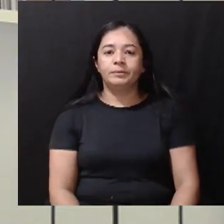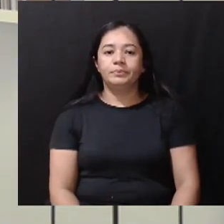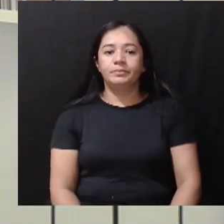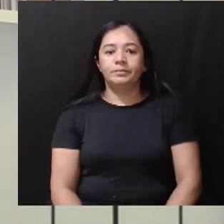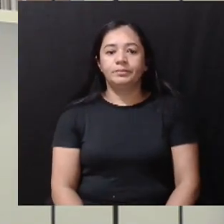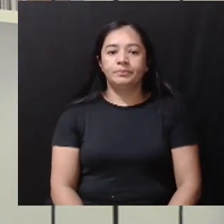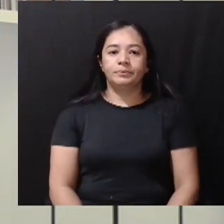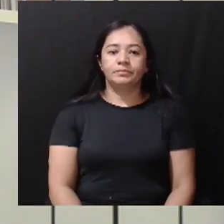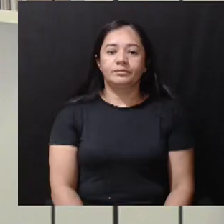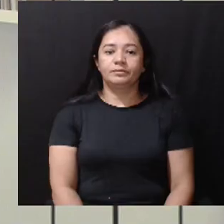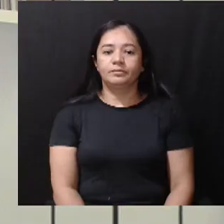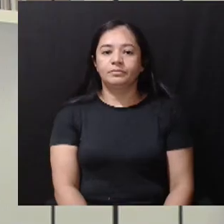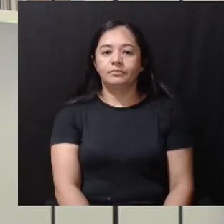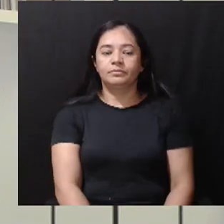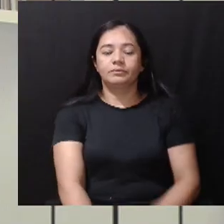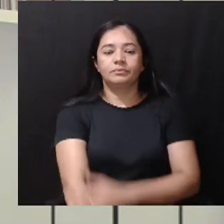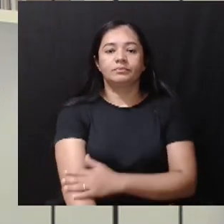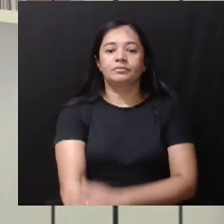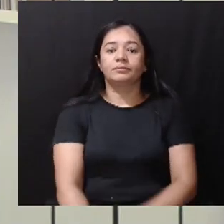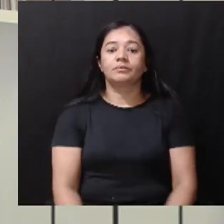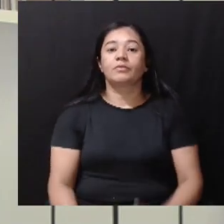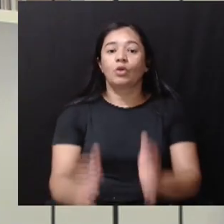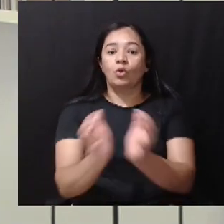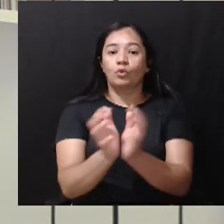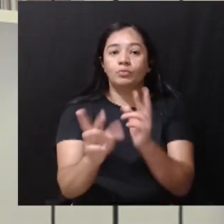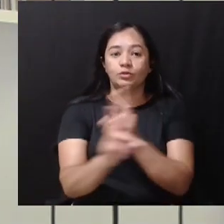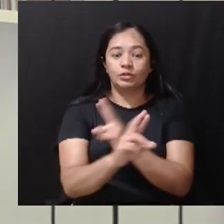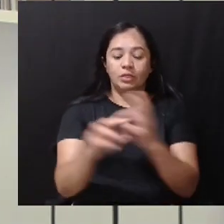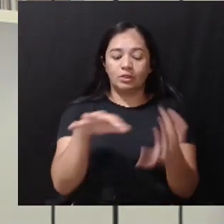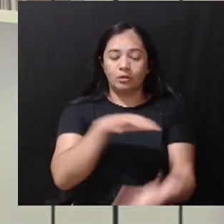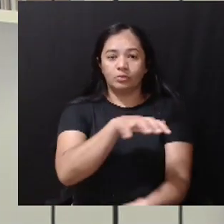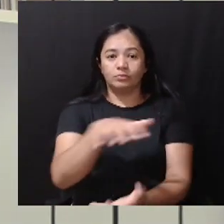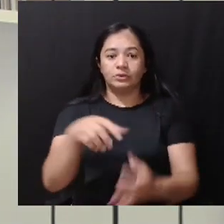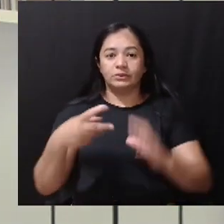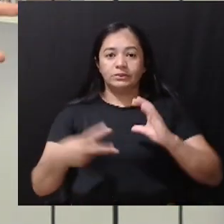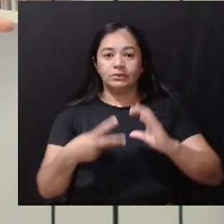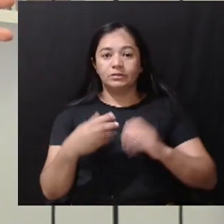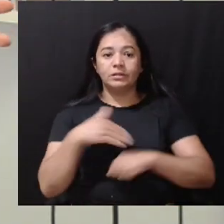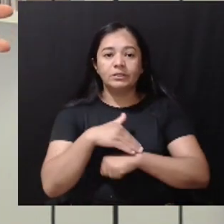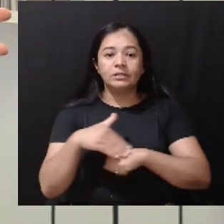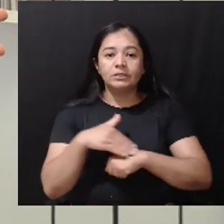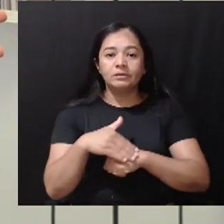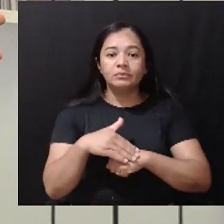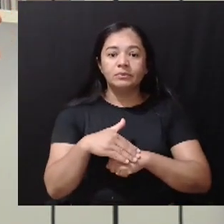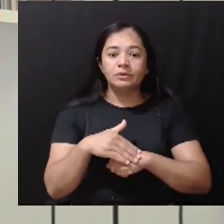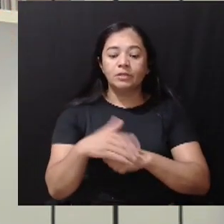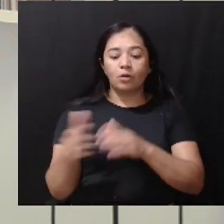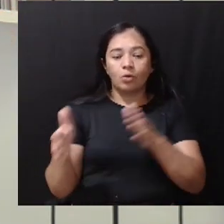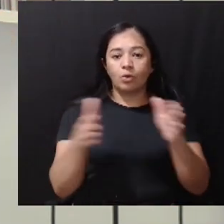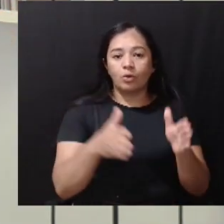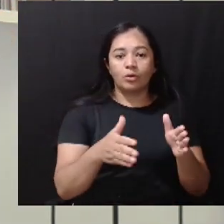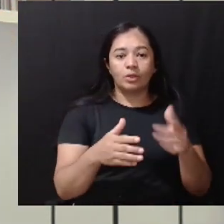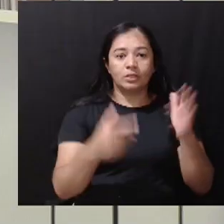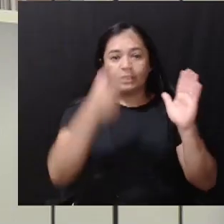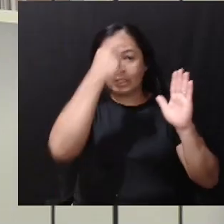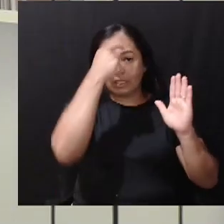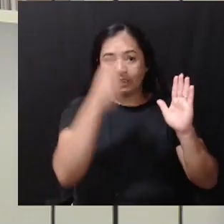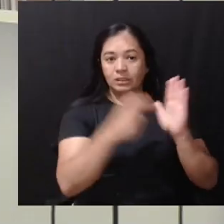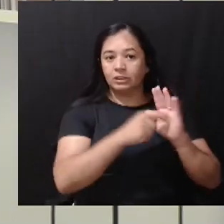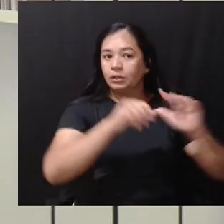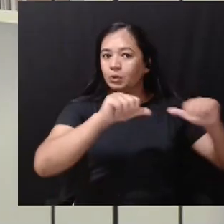Comissão de Relações Internacionais aqui da Câmara debate o lado obscuro da inteligência artificial e